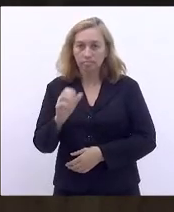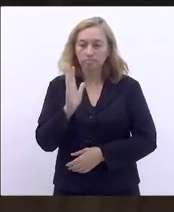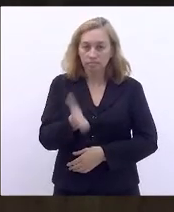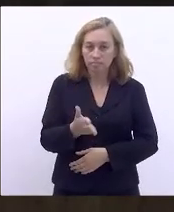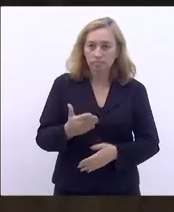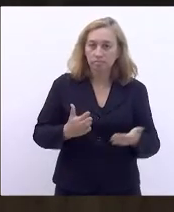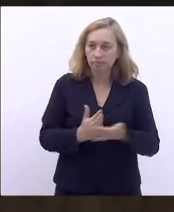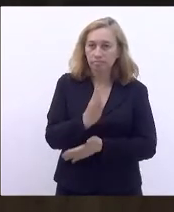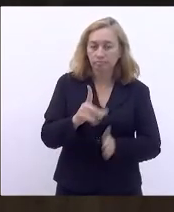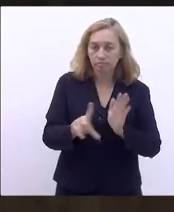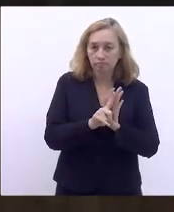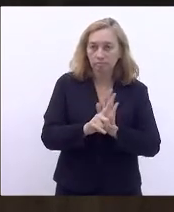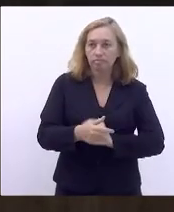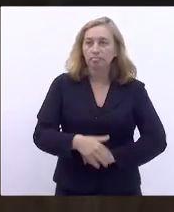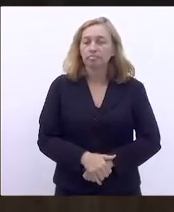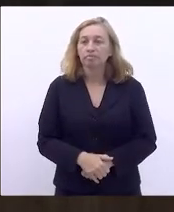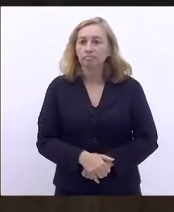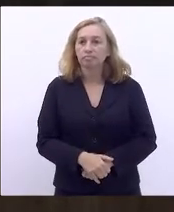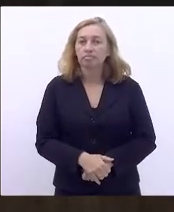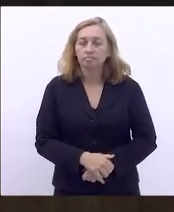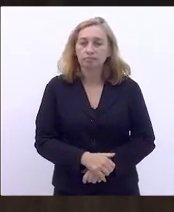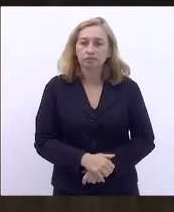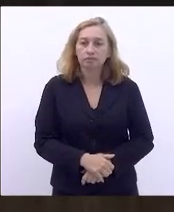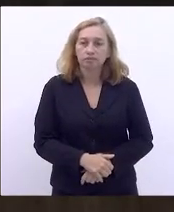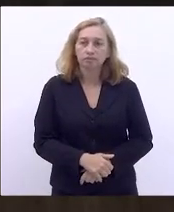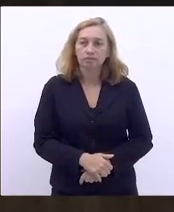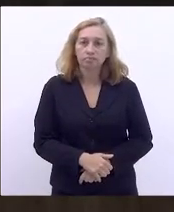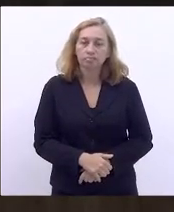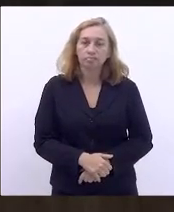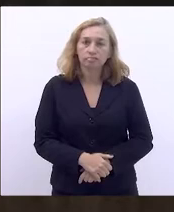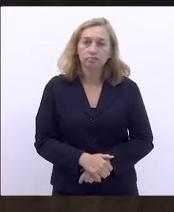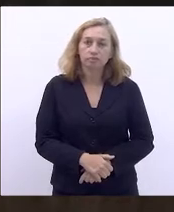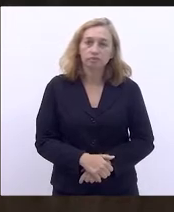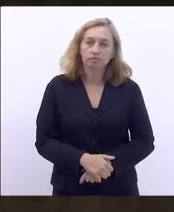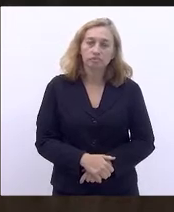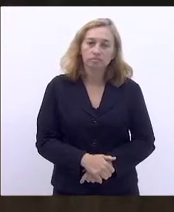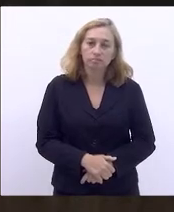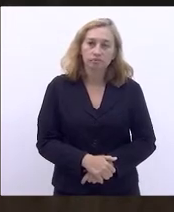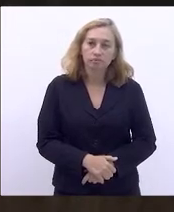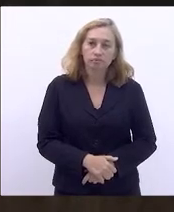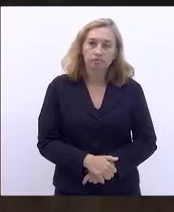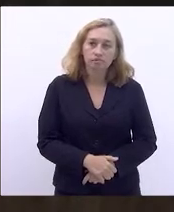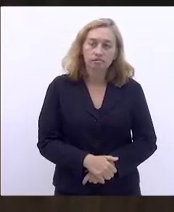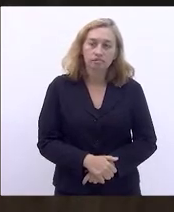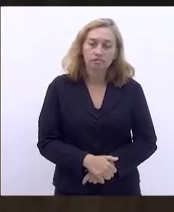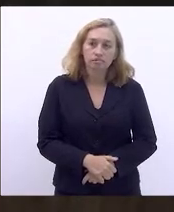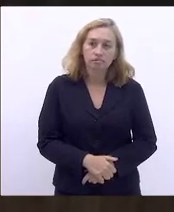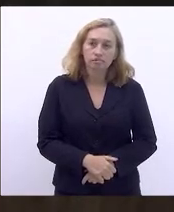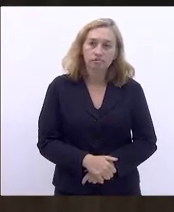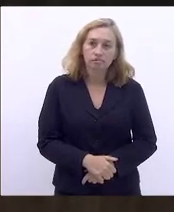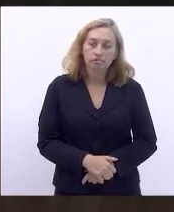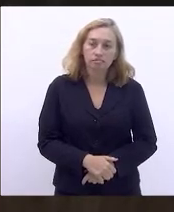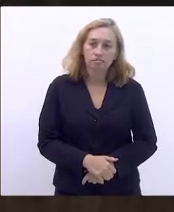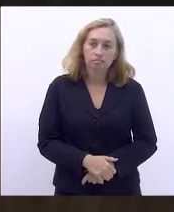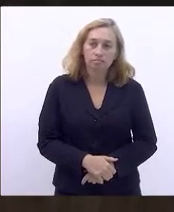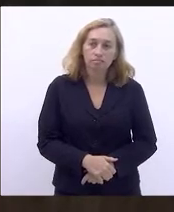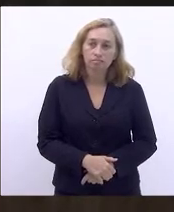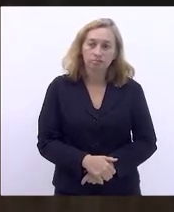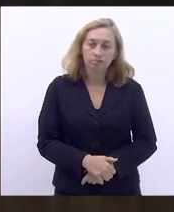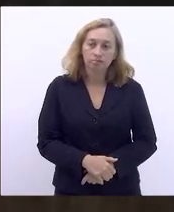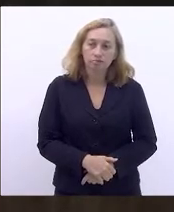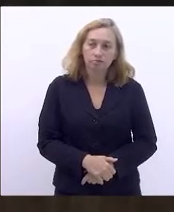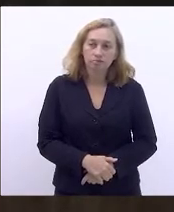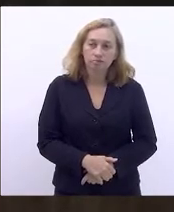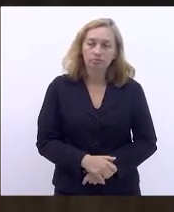lei, inclusive com muita responsabilidade, prevendo o pagamento das vantagens do plano,